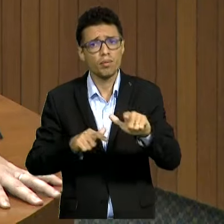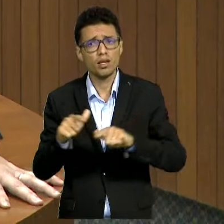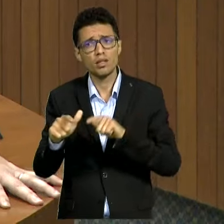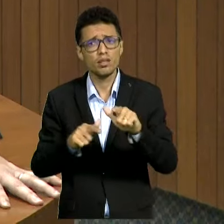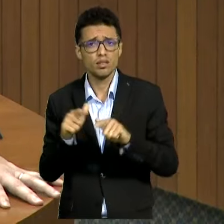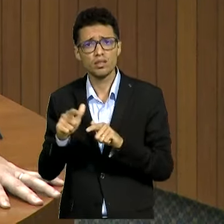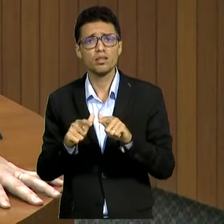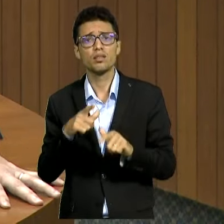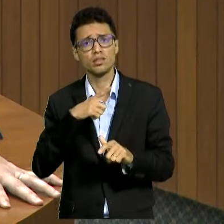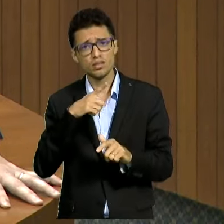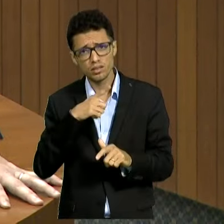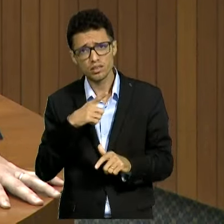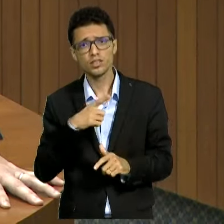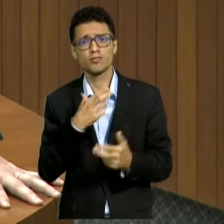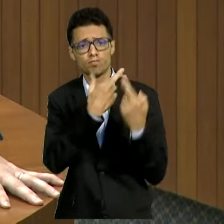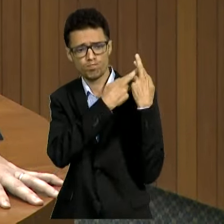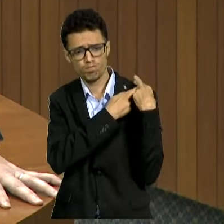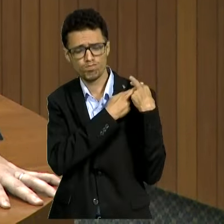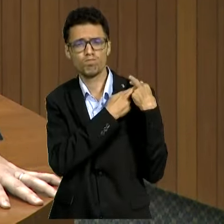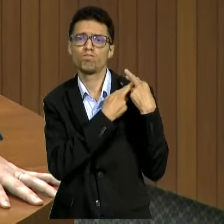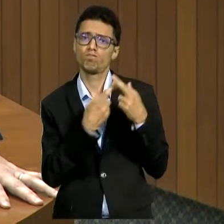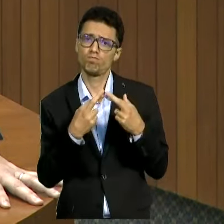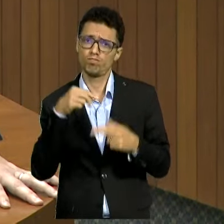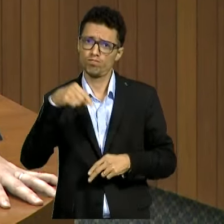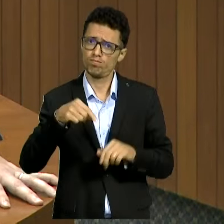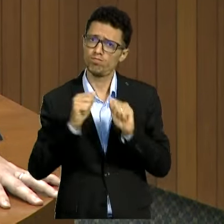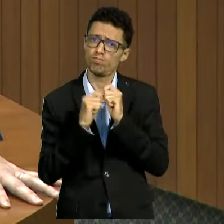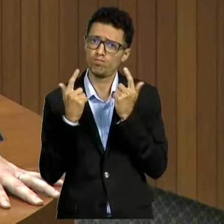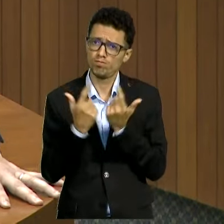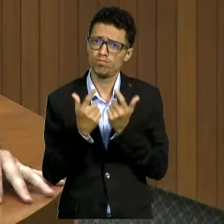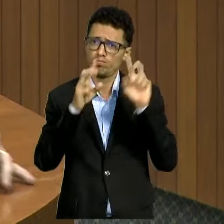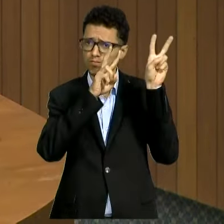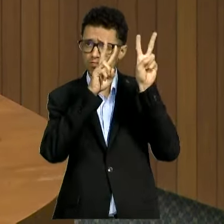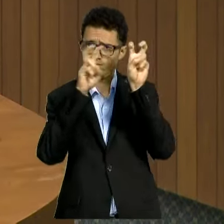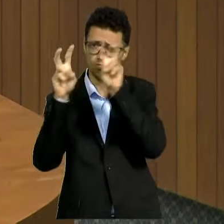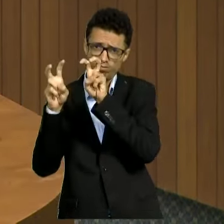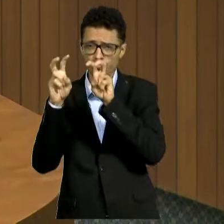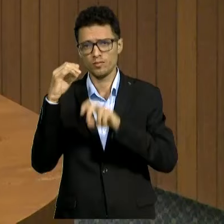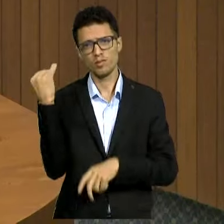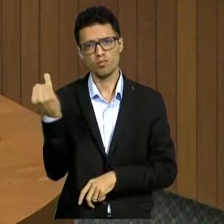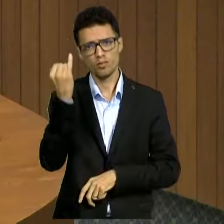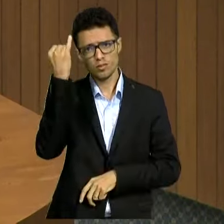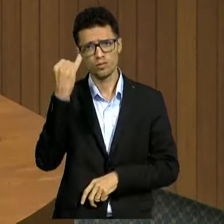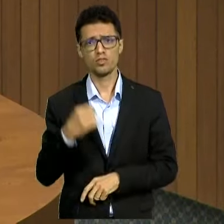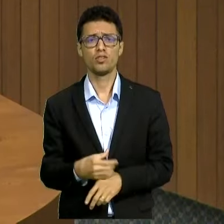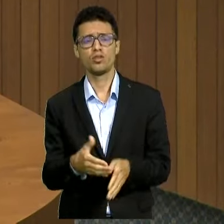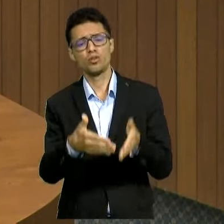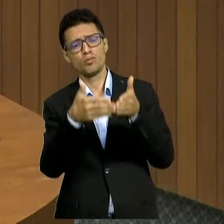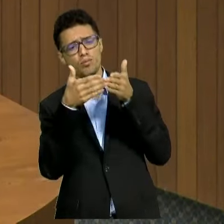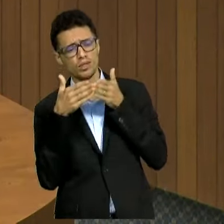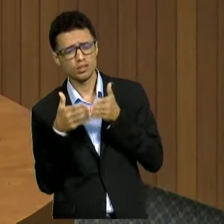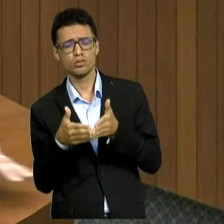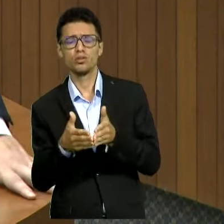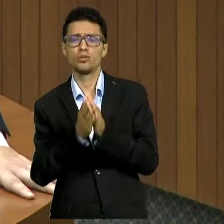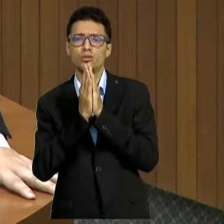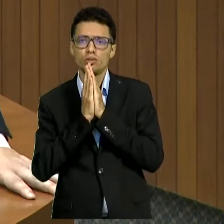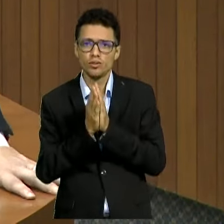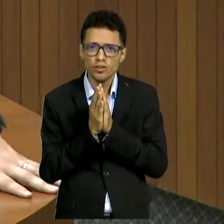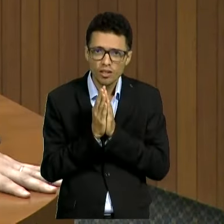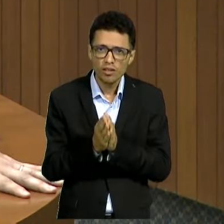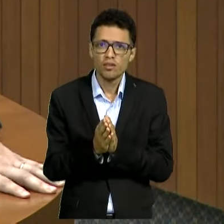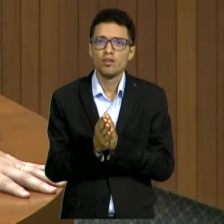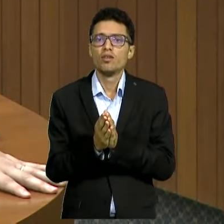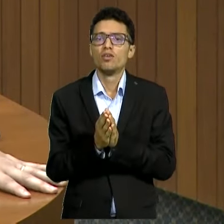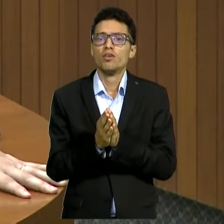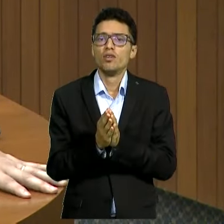da casa com esses temas tão importantes. Então, o que eu peço é essa reflexão da casa, peço humildemente ao